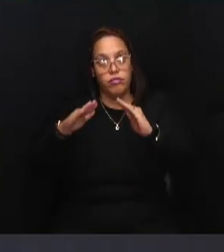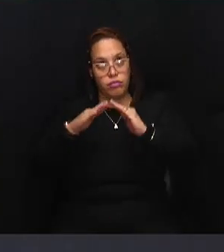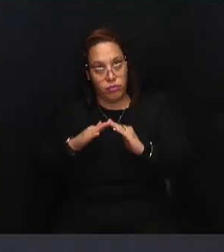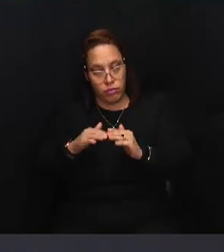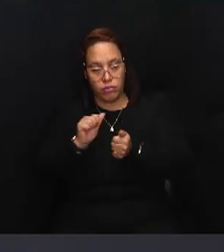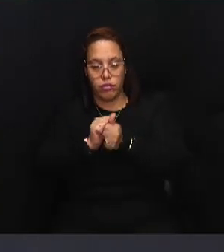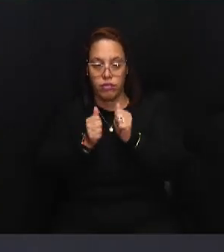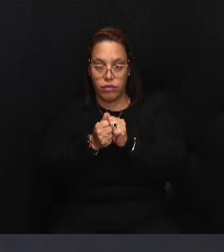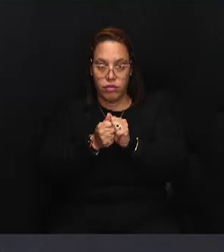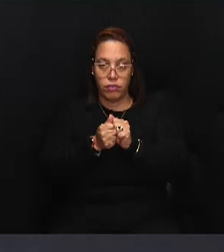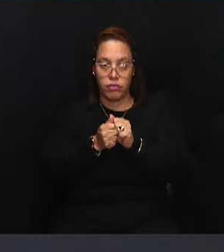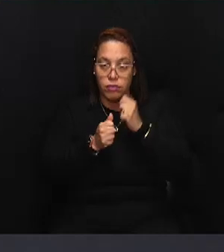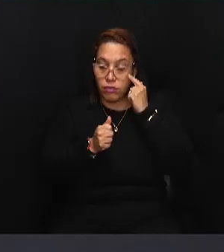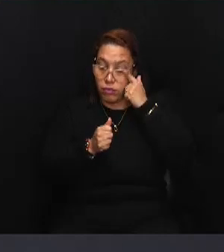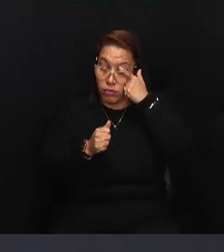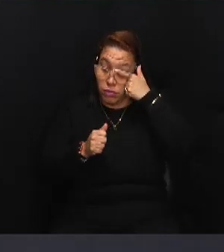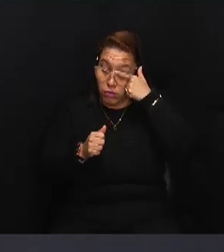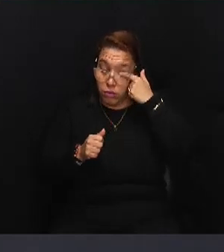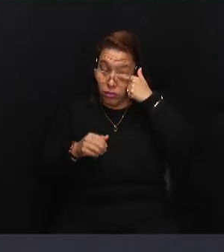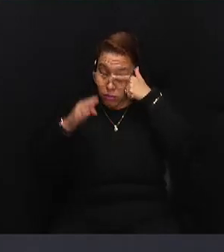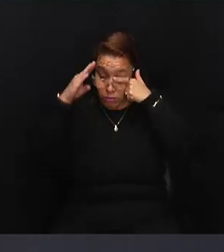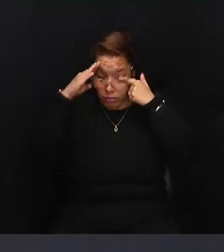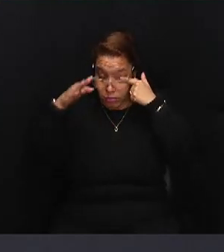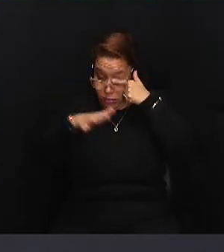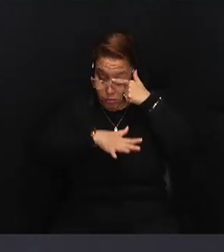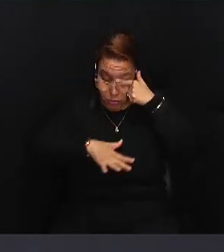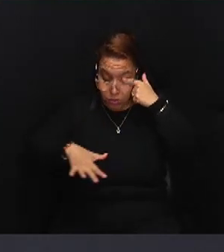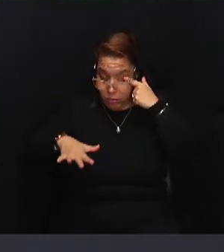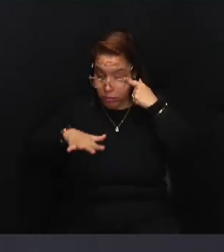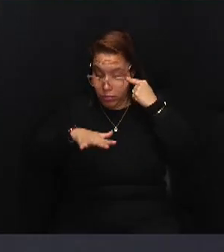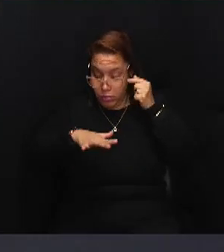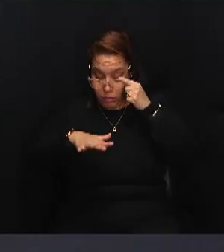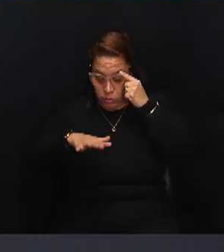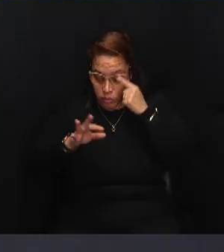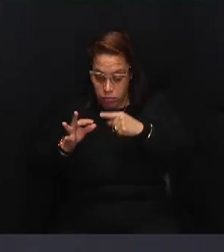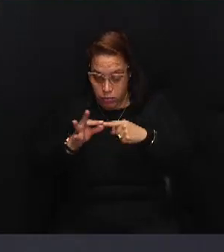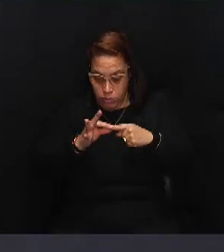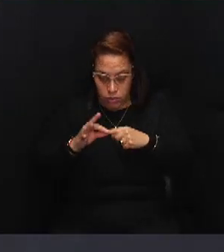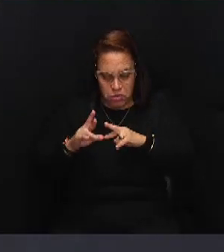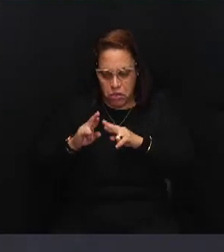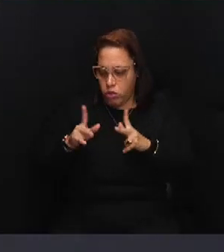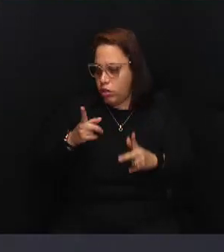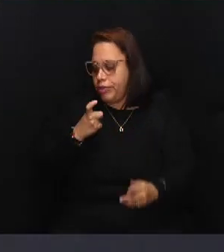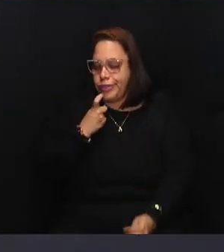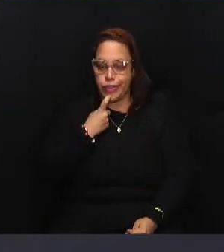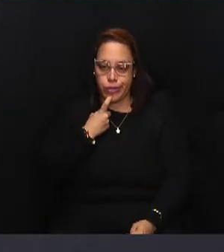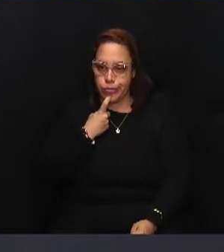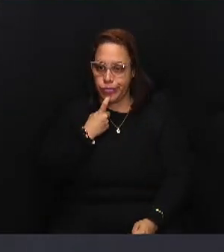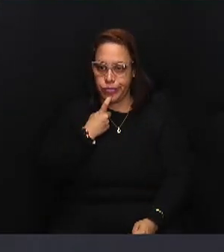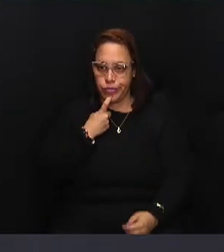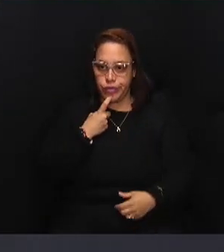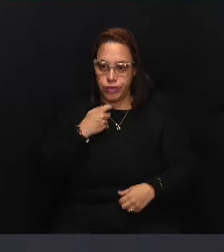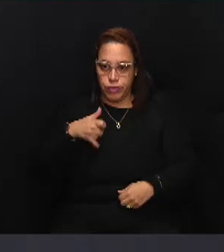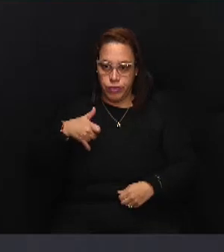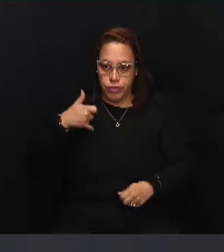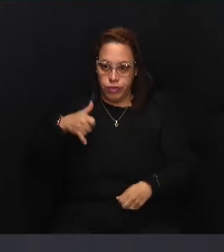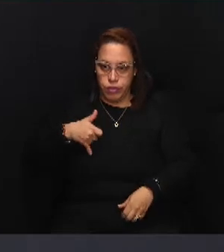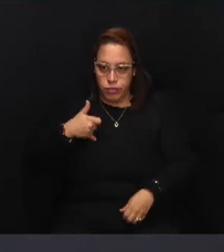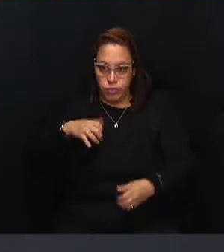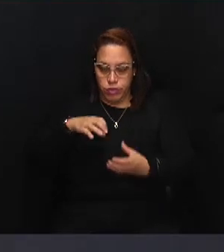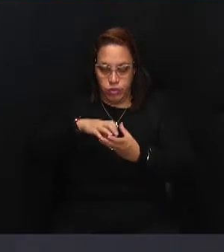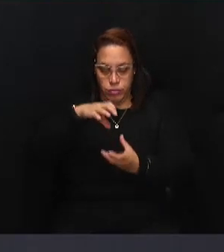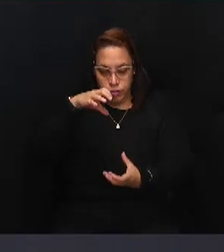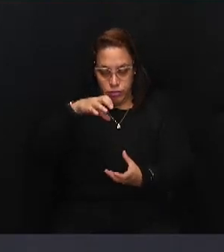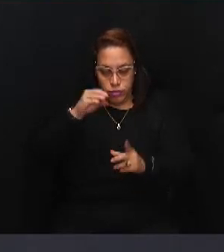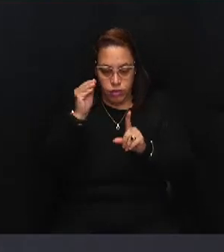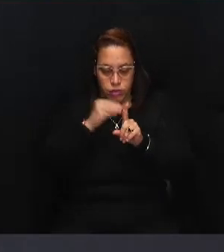áreas rurais e periferias urbanas. Acho que isso não é diferente em Campinas, né? Idosos em situação de vulnerabilidade, o